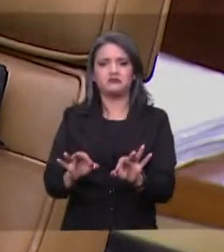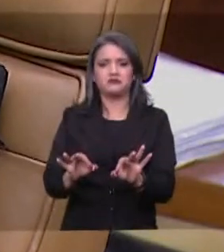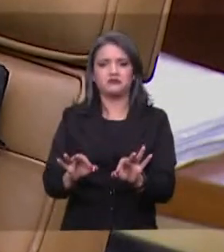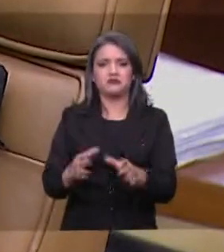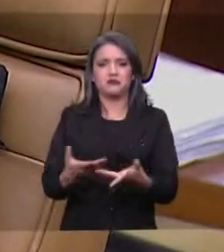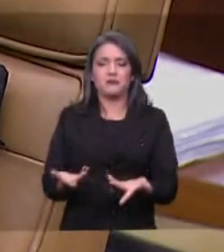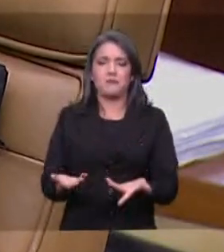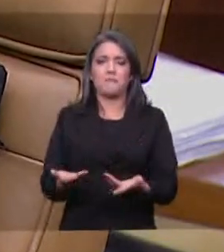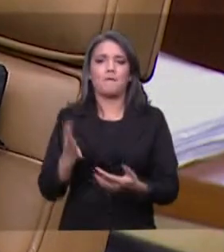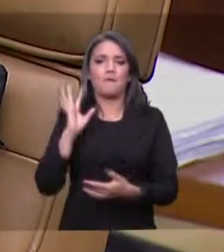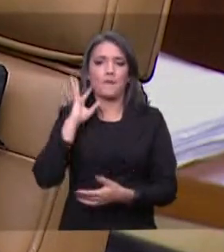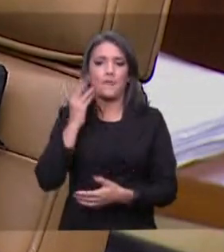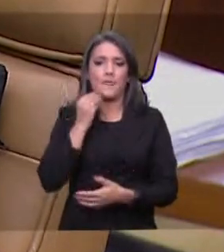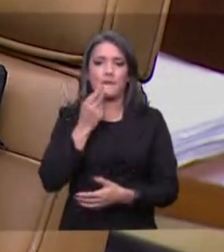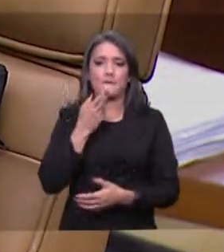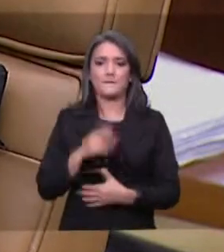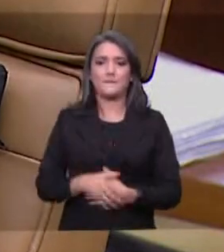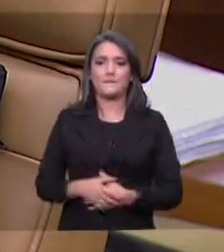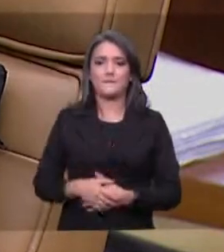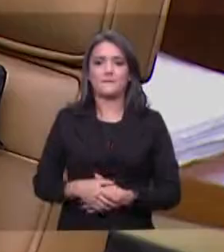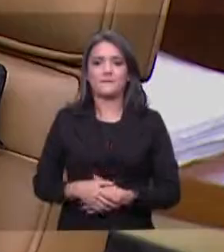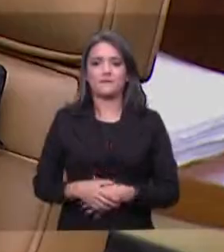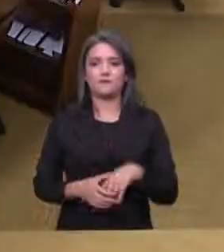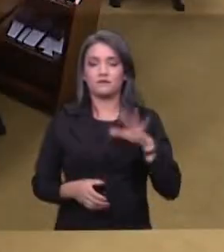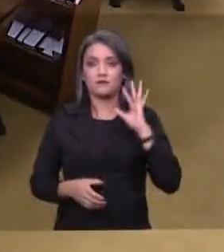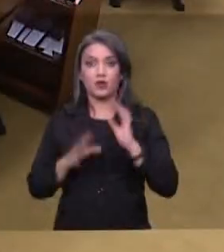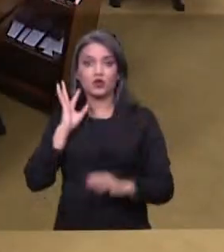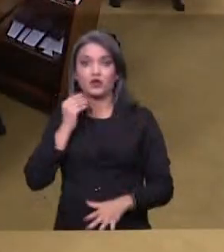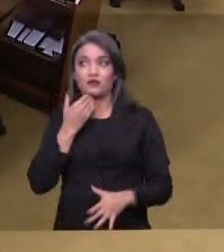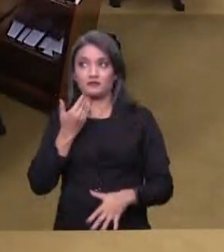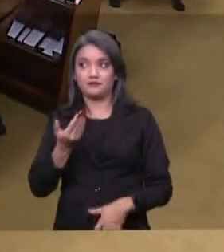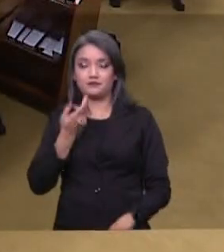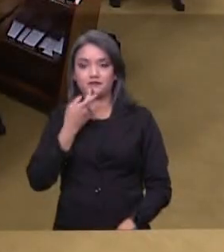pelo ministro Dias Toffoli. Permite, ministro Luiz Fux.